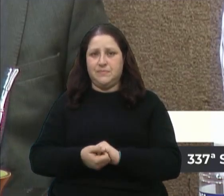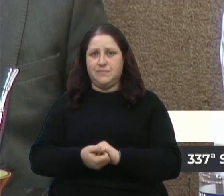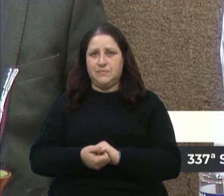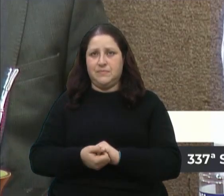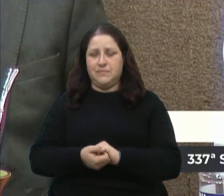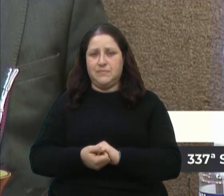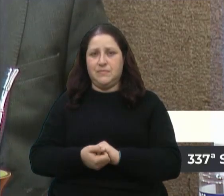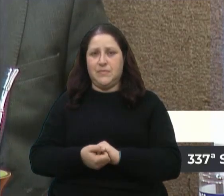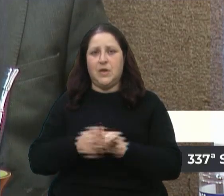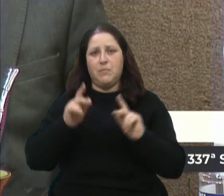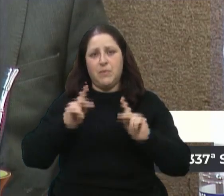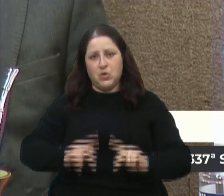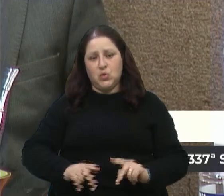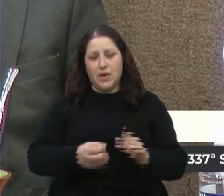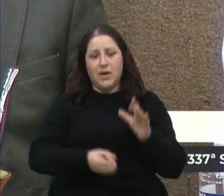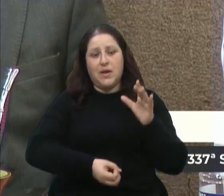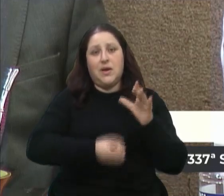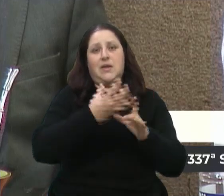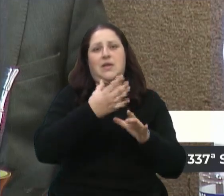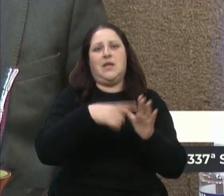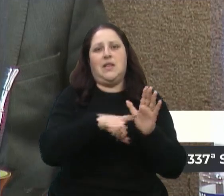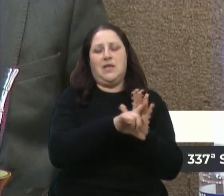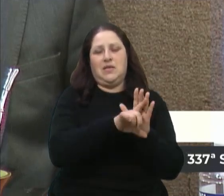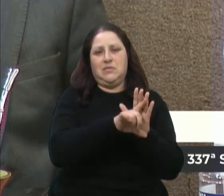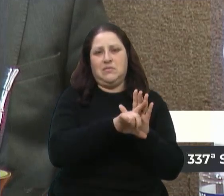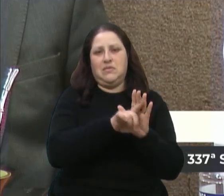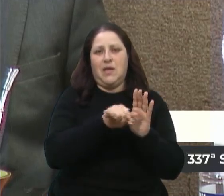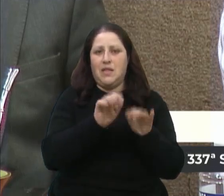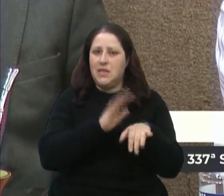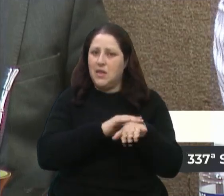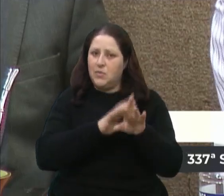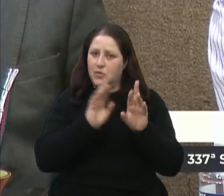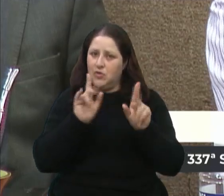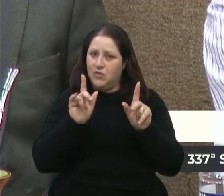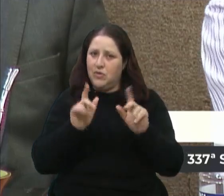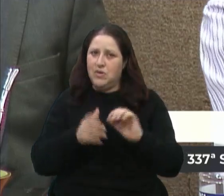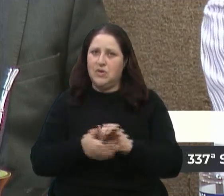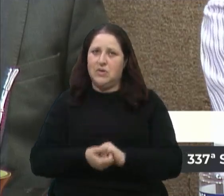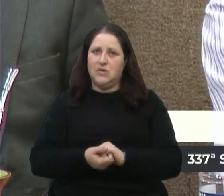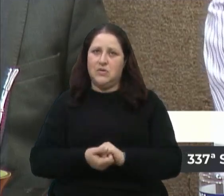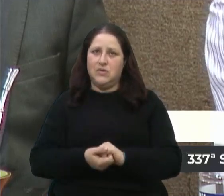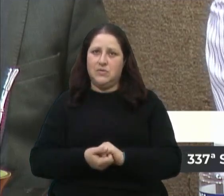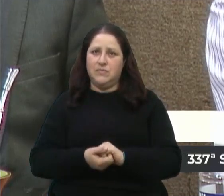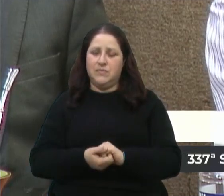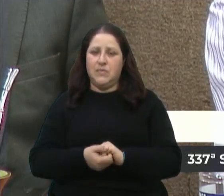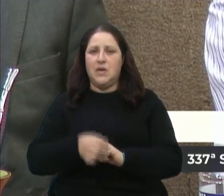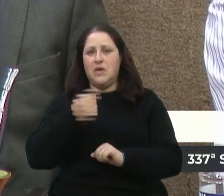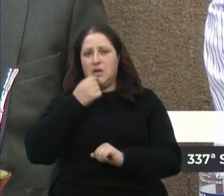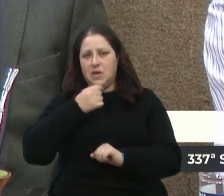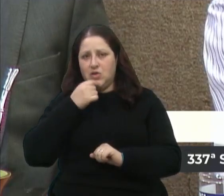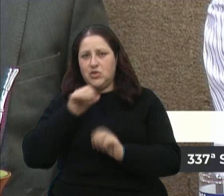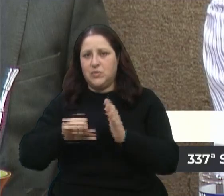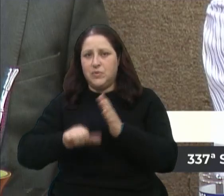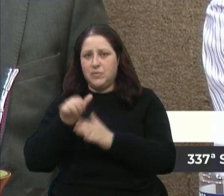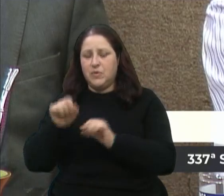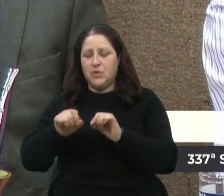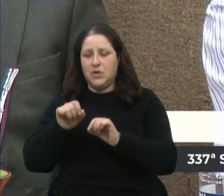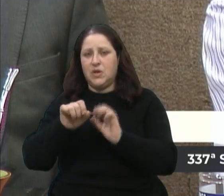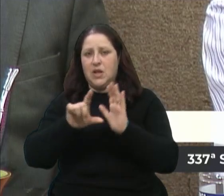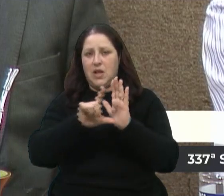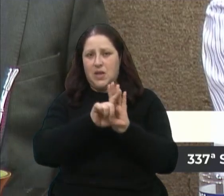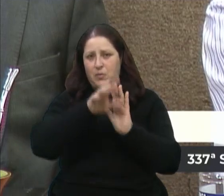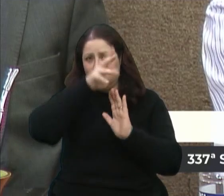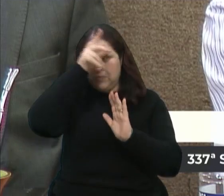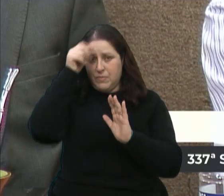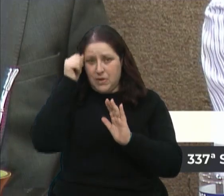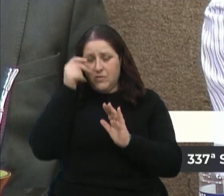Faz-se a lei. São tempos diferentes. Pode ir Porque acompanhando as imagens. Caxias do Sul, em primeiro lugar, a lei orgânica do município